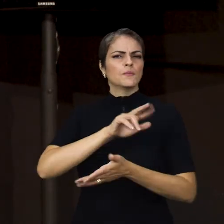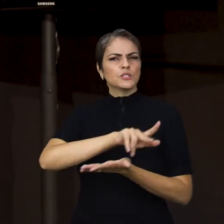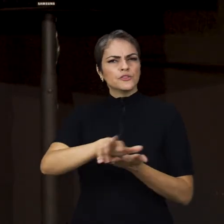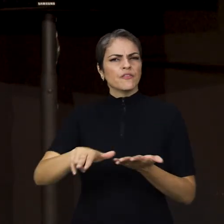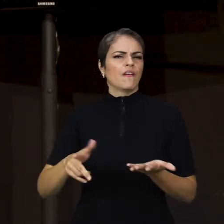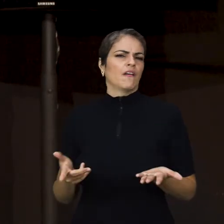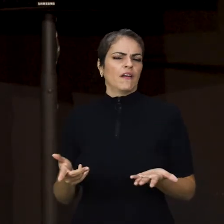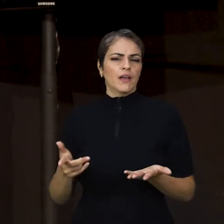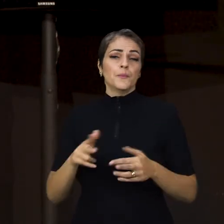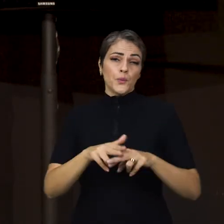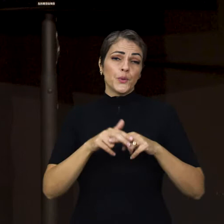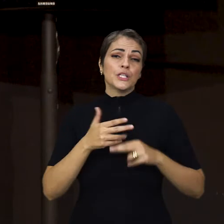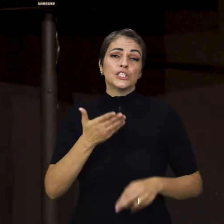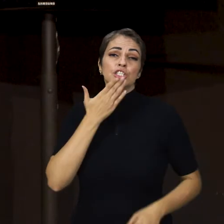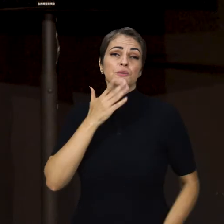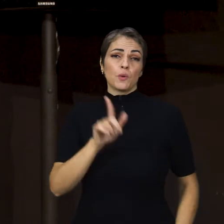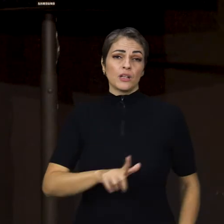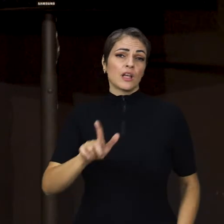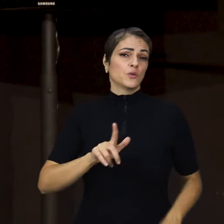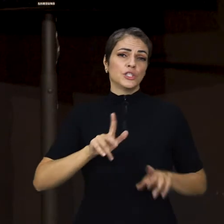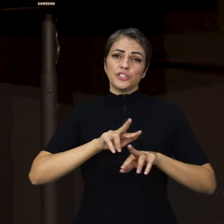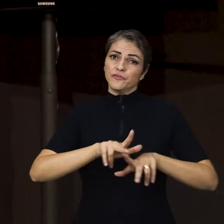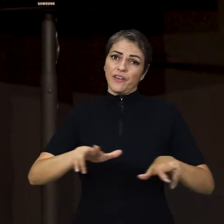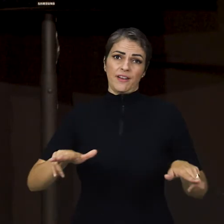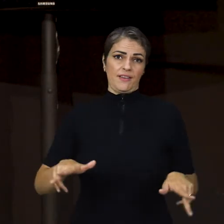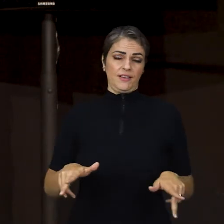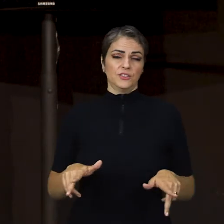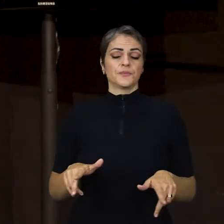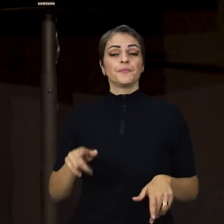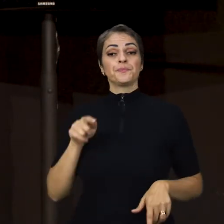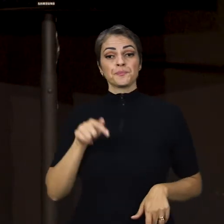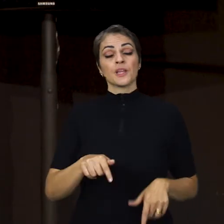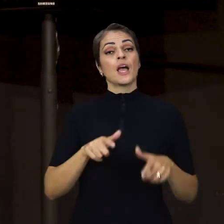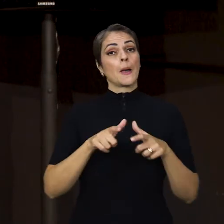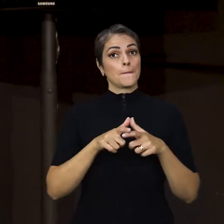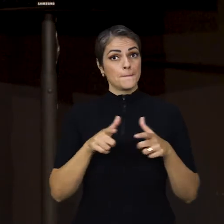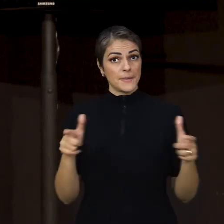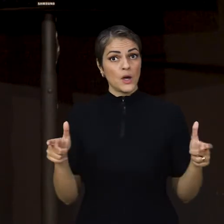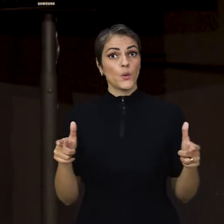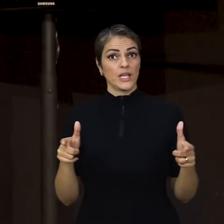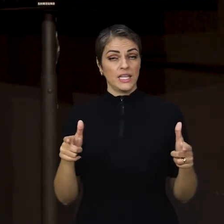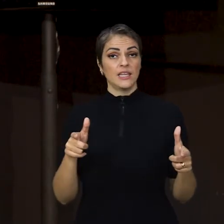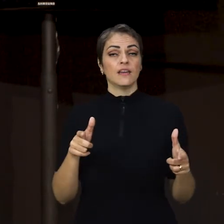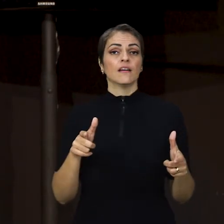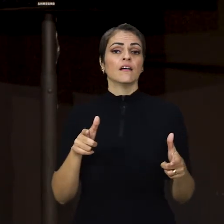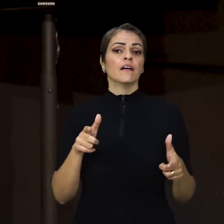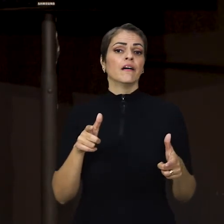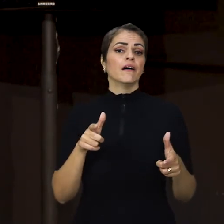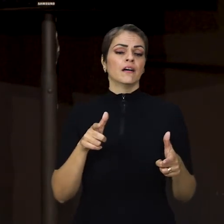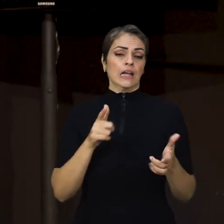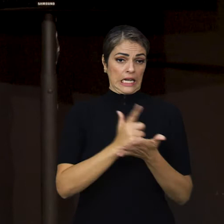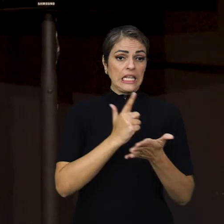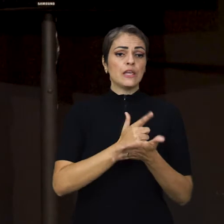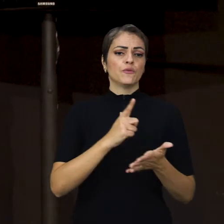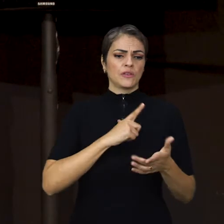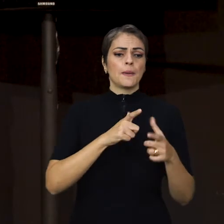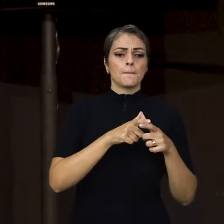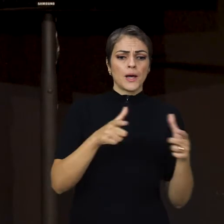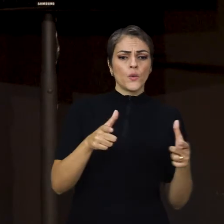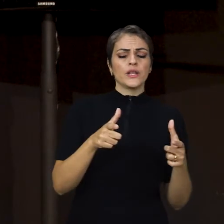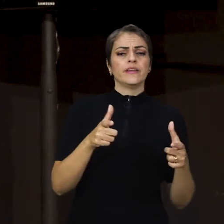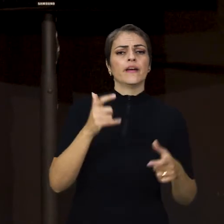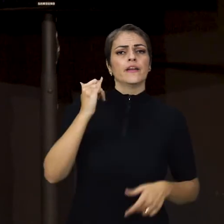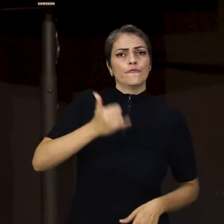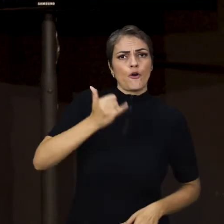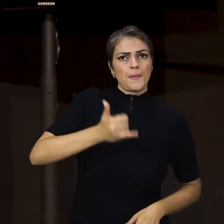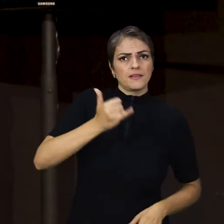temos livros que são, na maior parte do seu conteúdo, compostos por narrativas. Nós